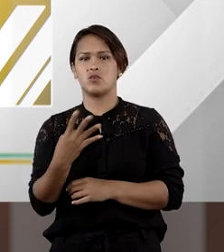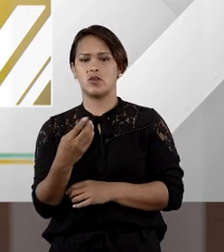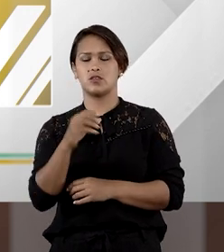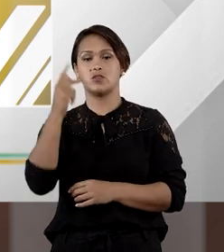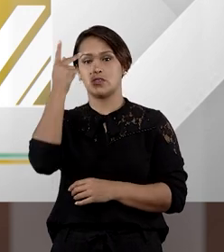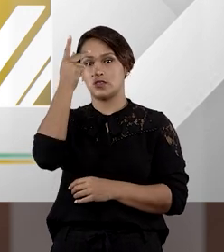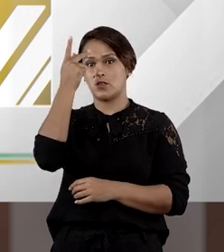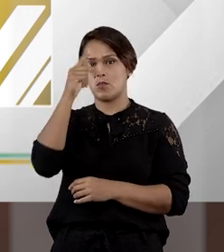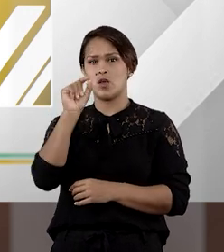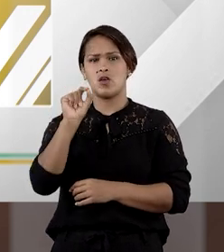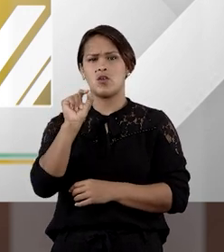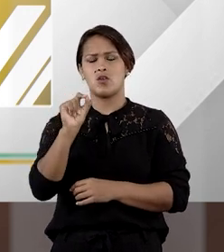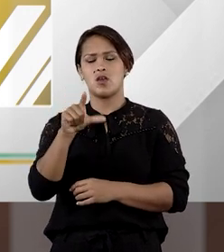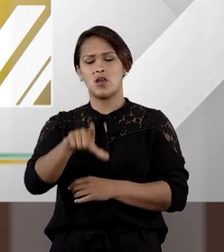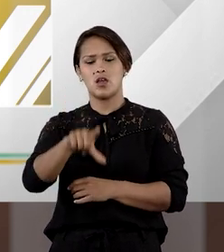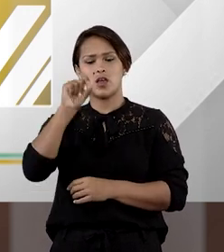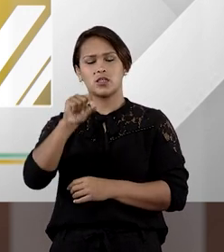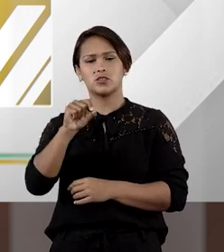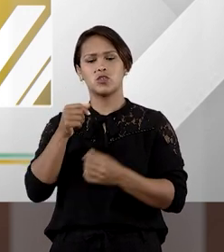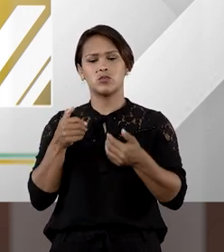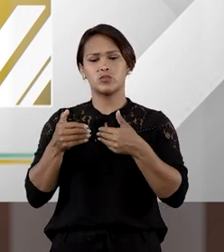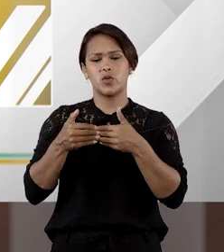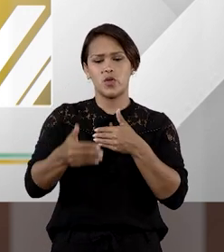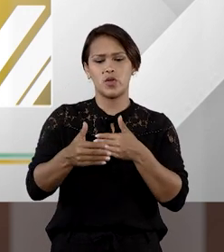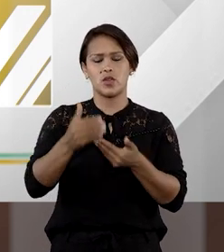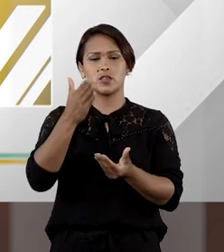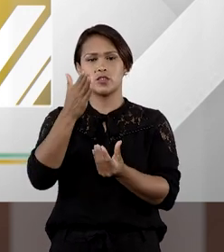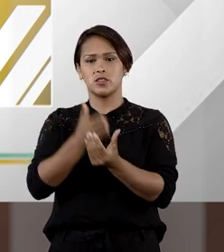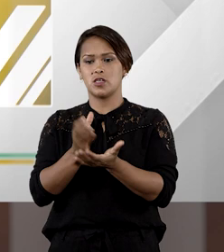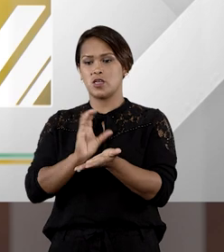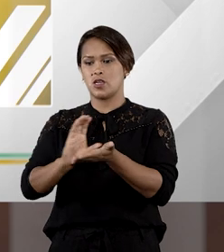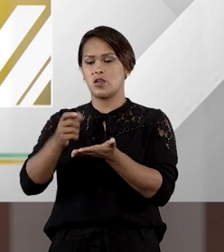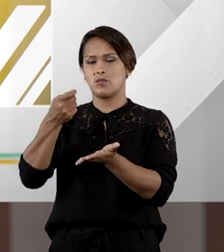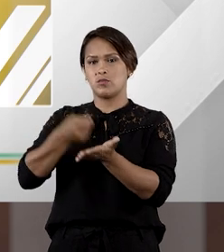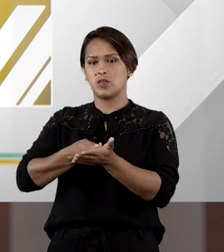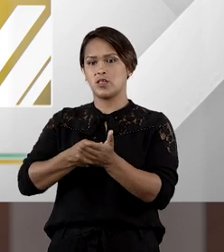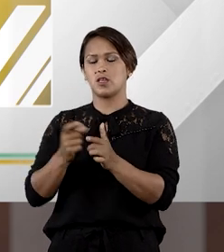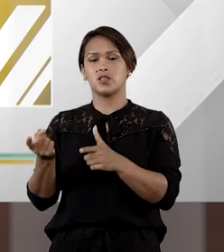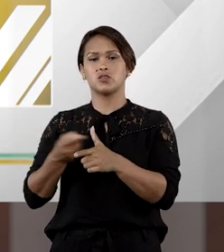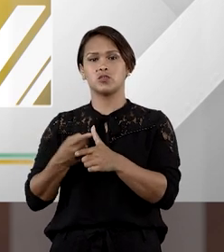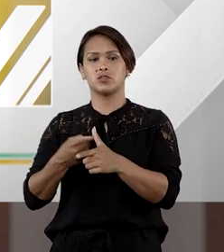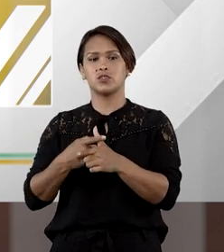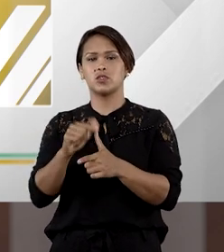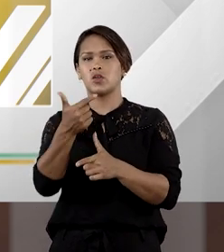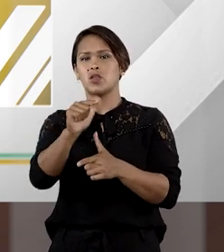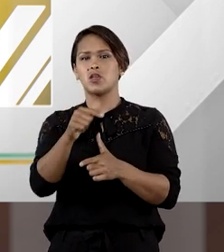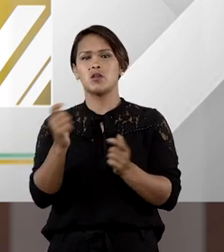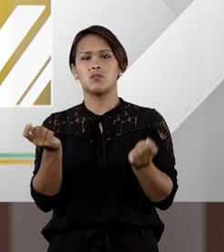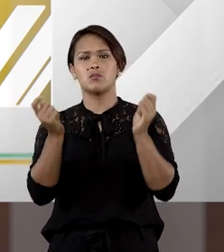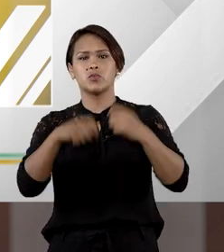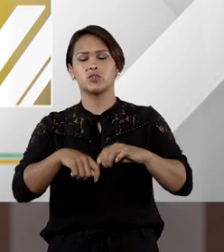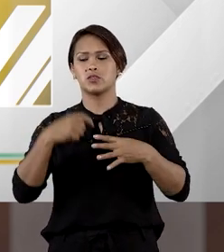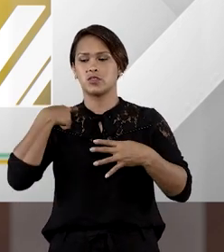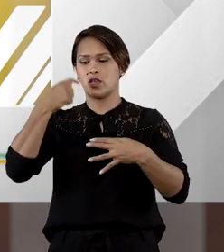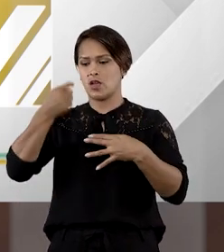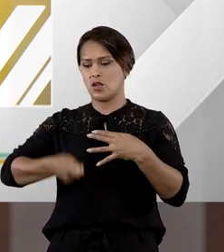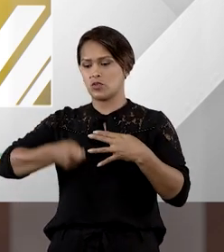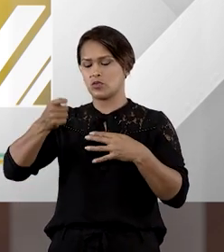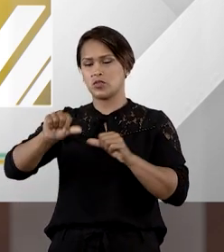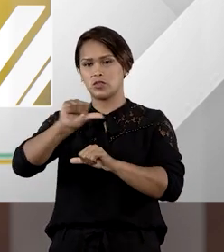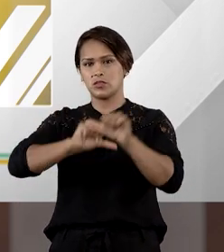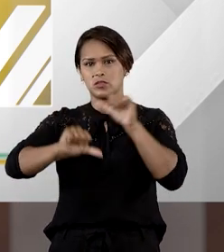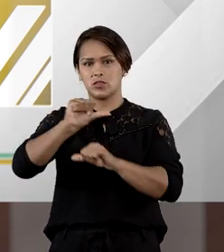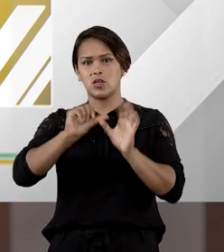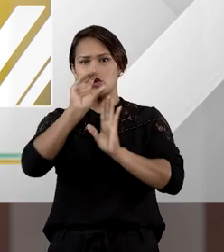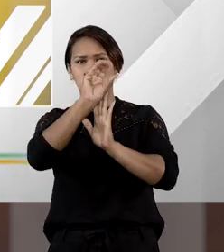374.764 de São Paulo, a escolha do rito de execução de alimentos é faculdade do credor, não sendo permitido ao juízo a